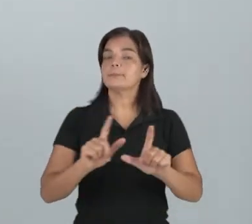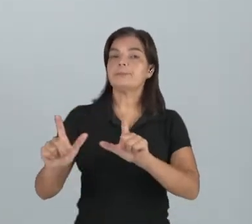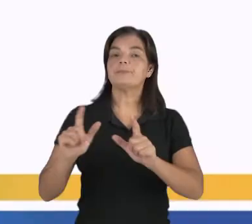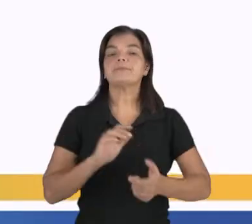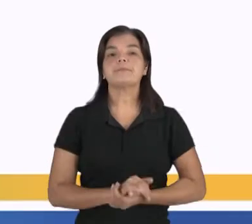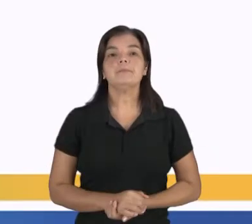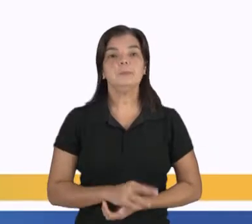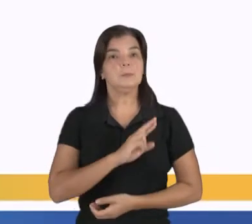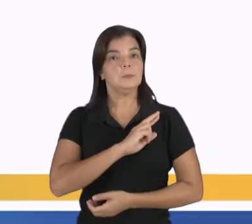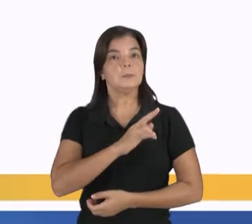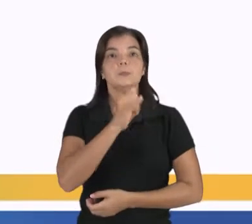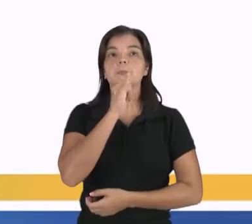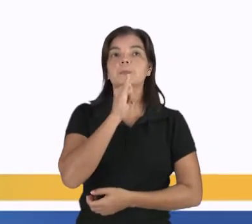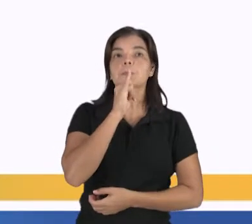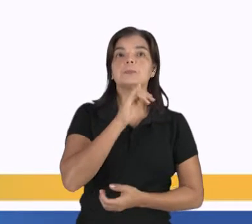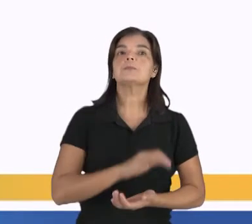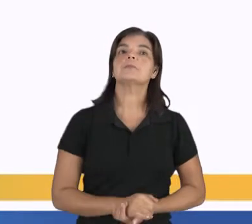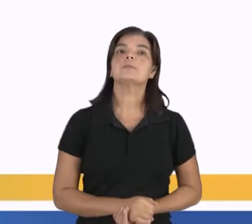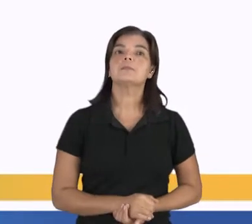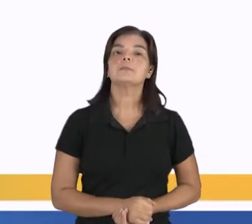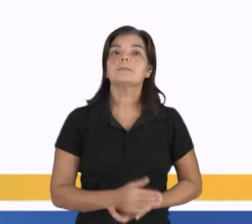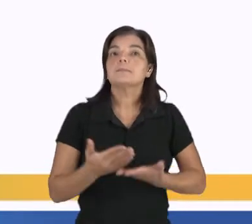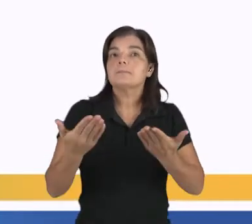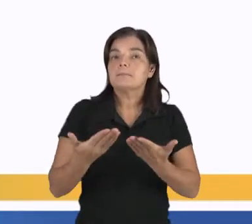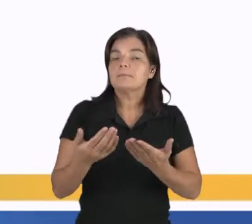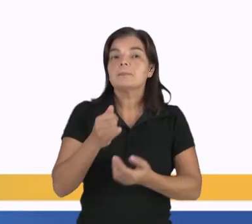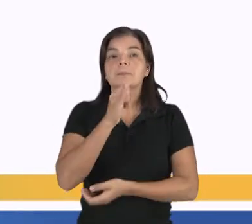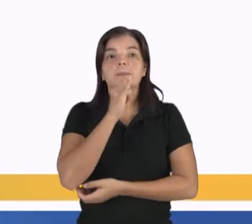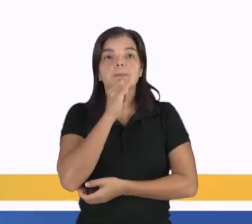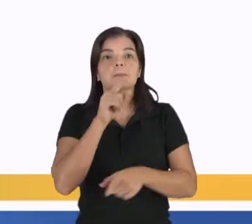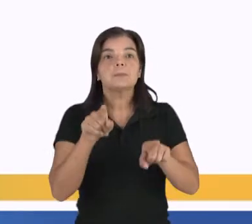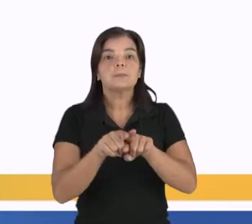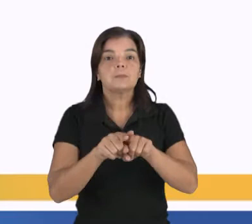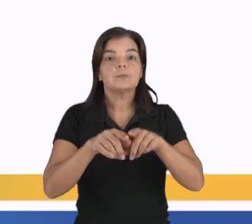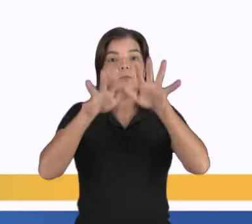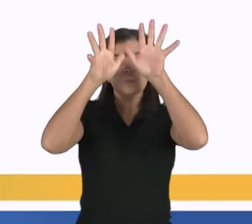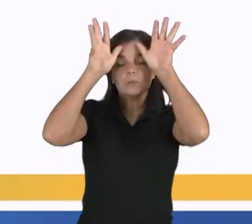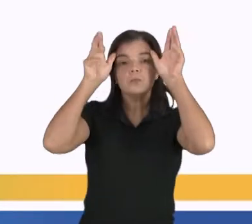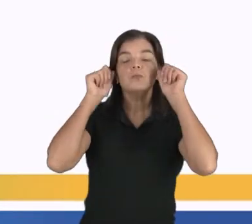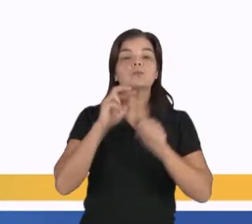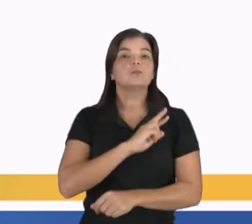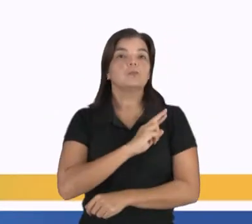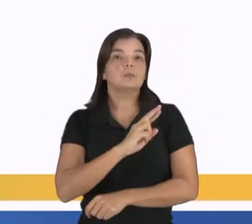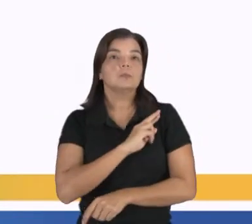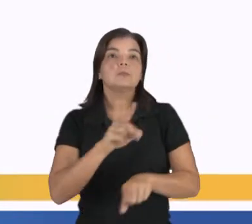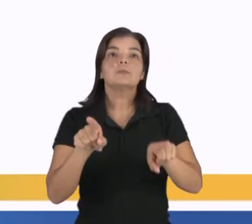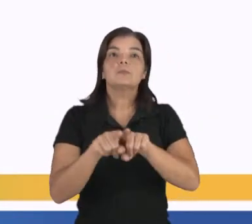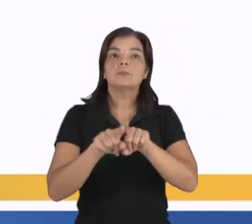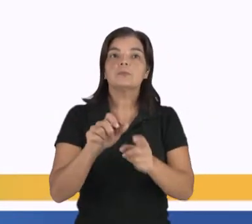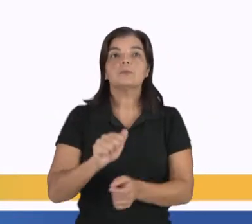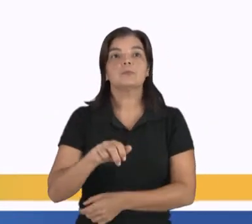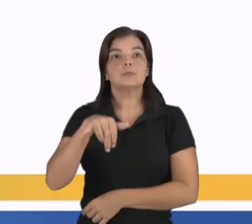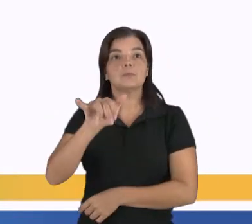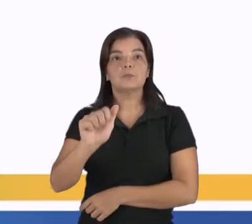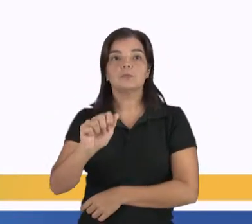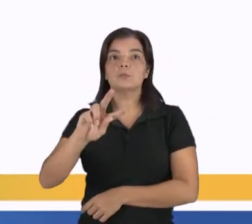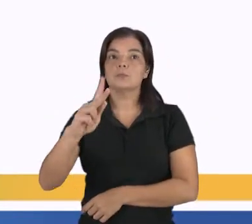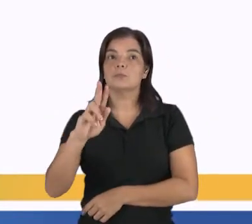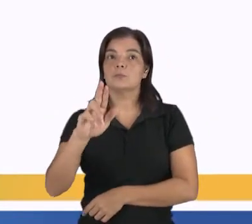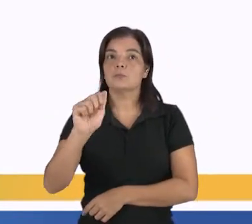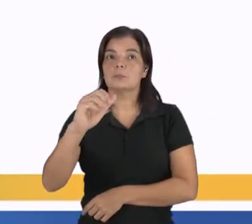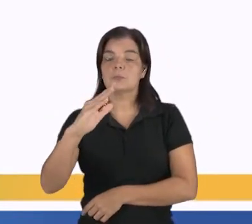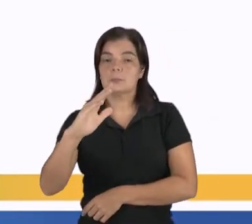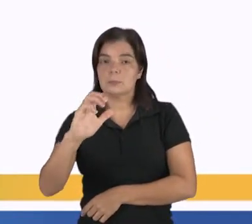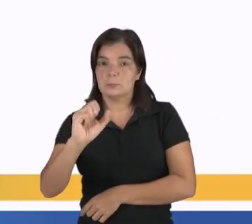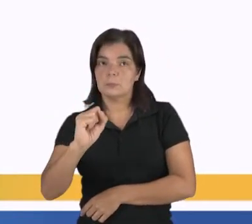slide. Religiões, por exemplo, a gente agora vai dar exemplos. Aqui no Acre há uma religião chamada Ayahuasca, ou Daime, o Santo Daime, que